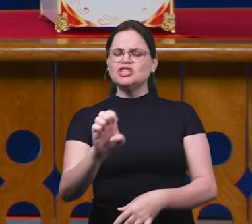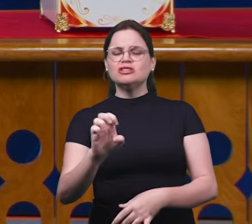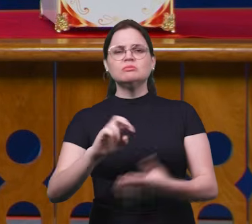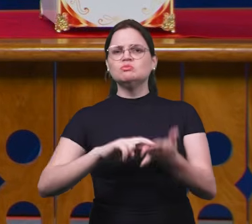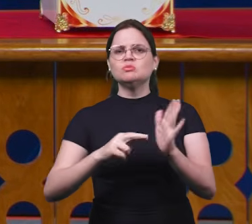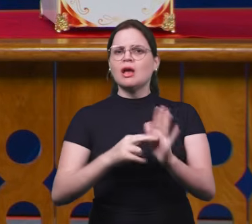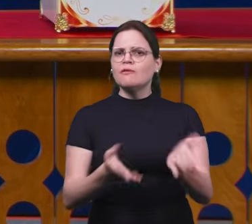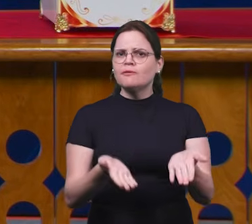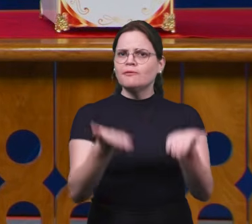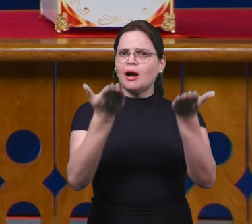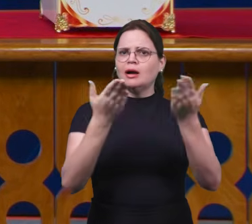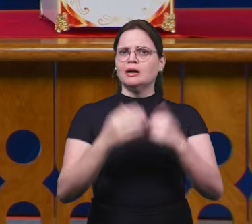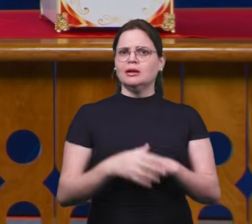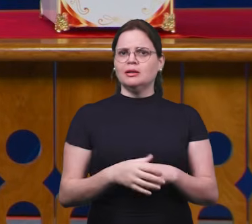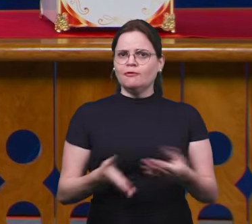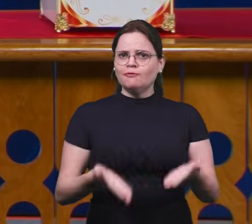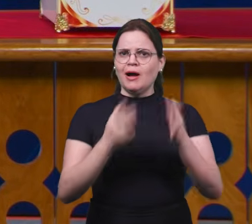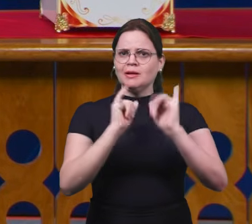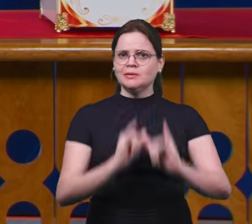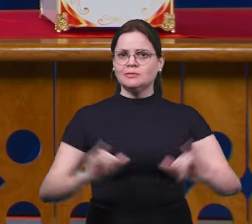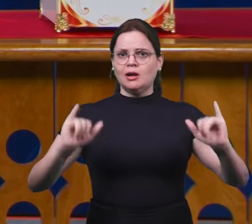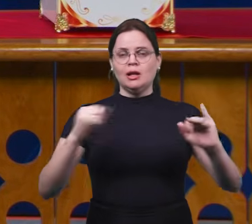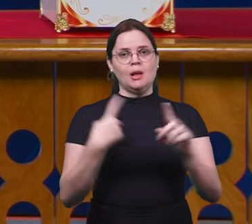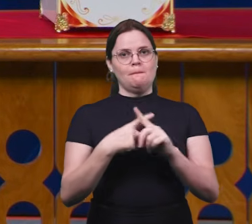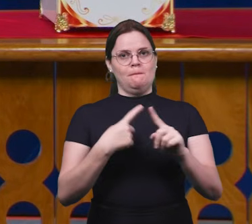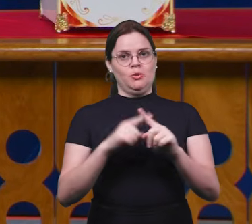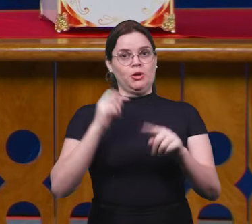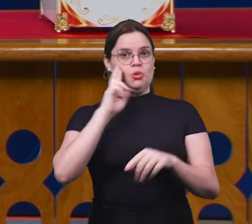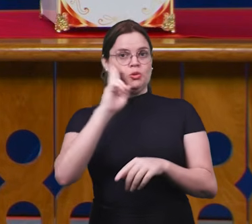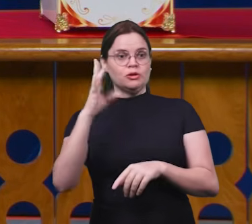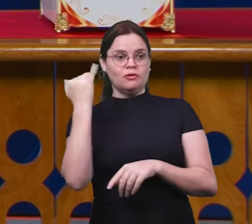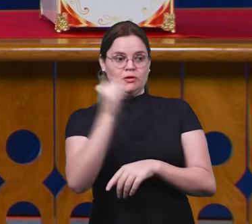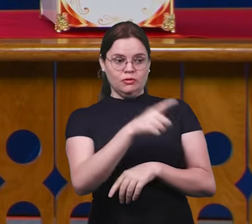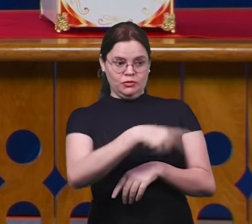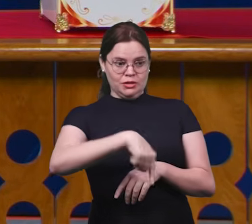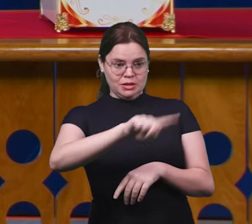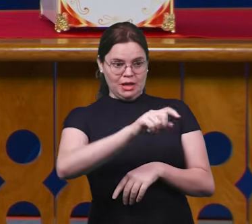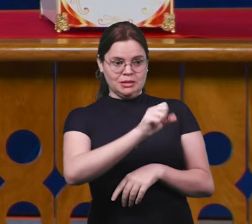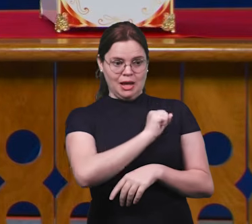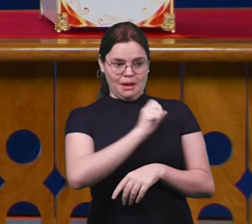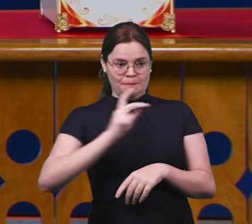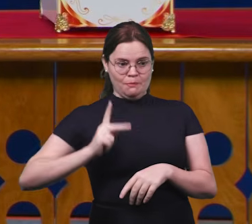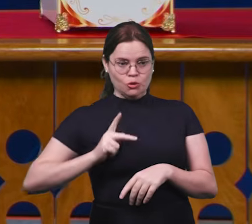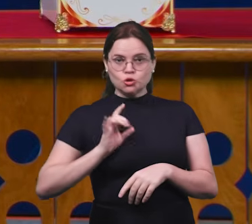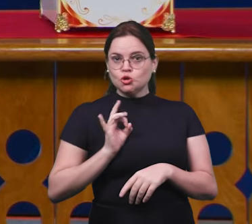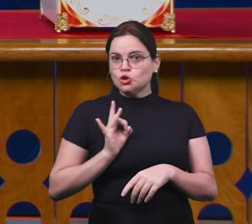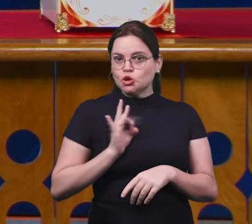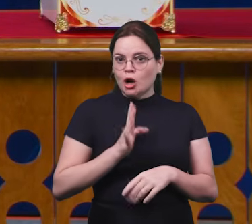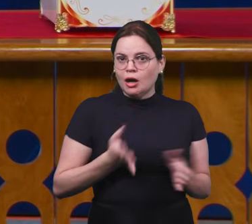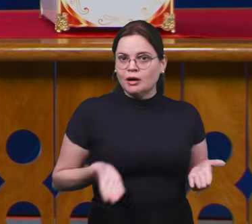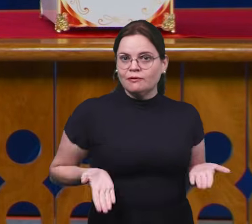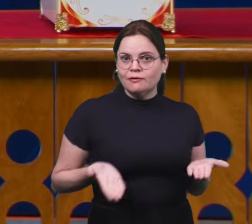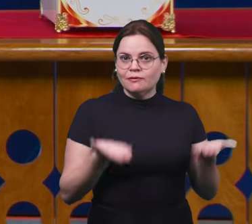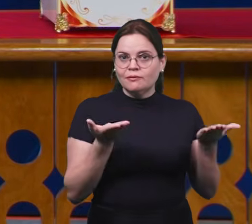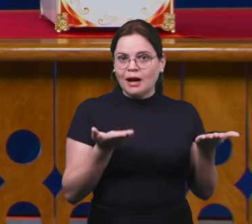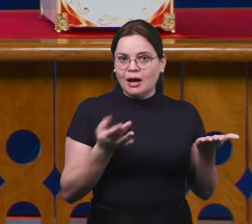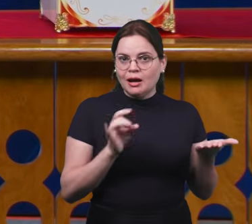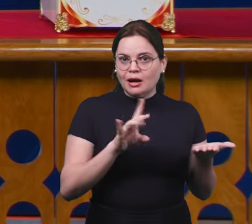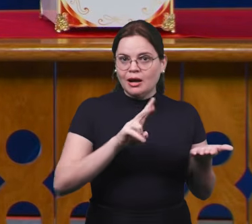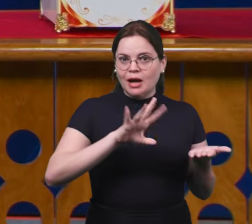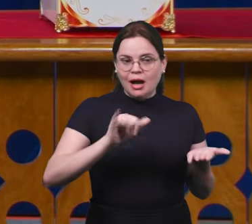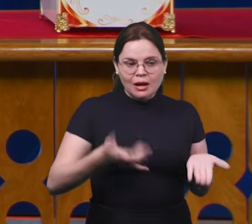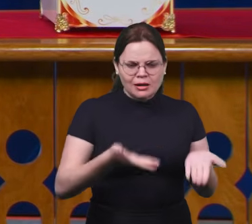muito interessante, que ele não foi uma incumbência que o Senhor deu aos apóstolos, não.